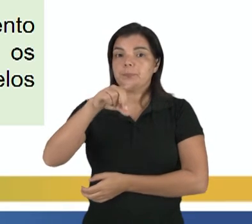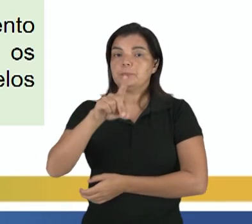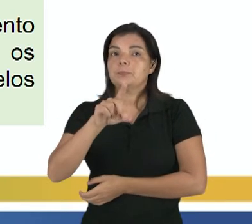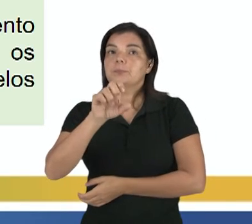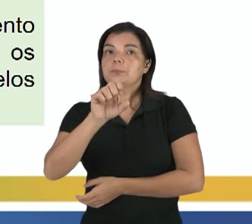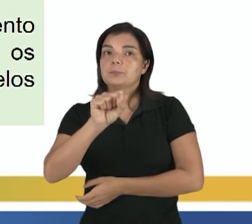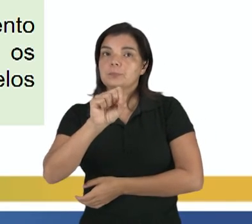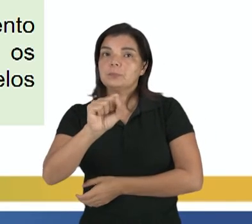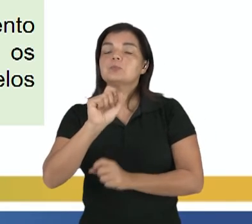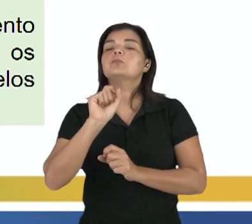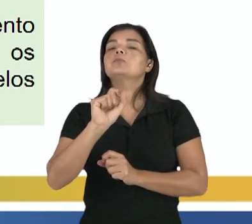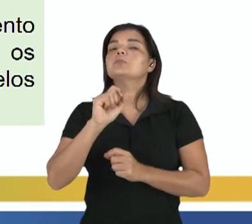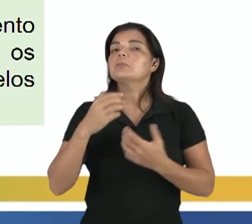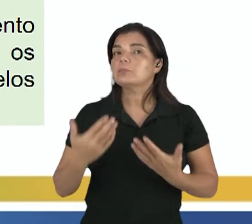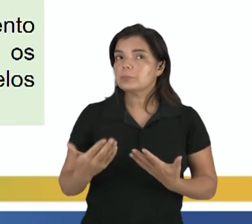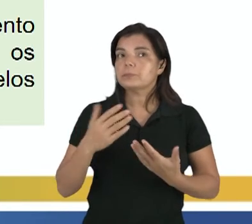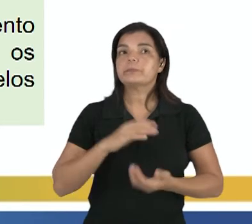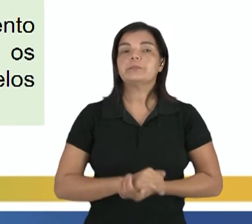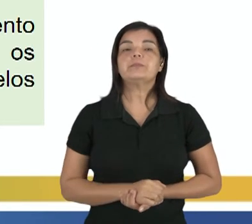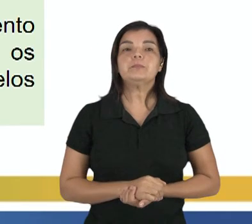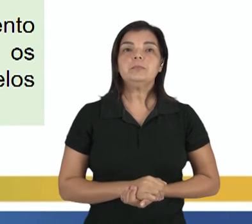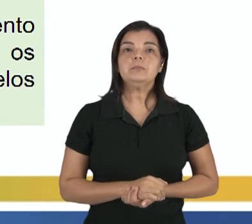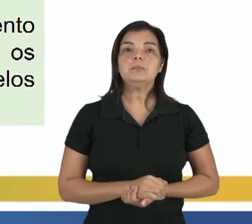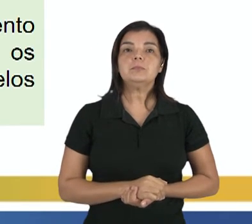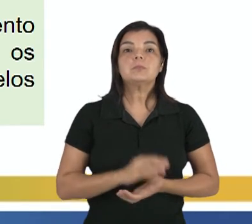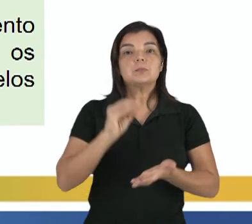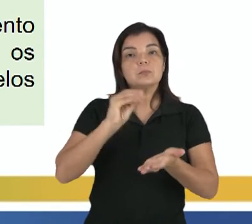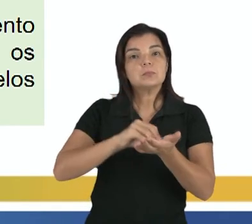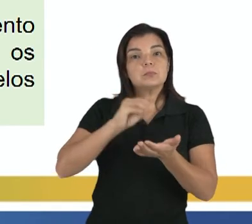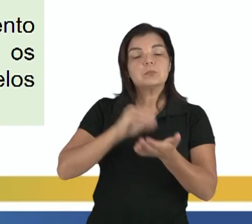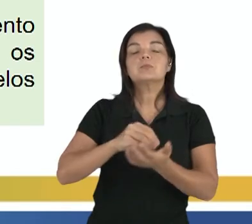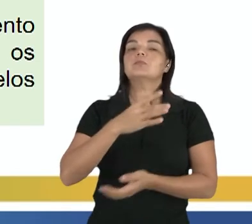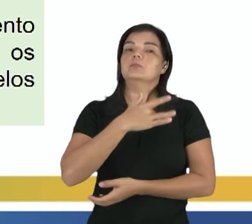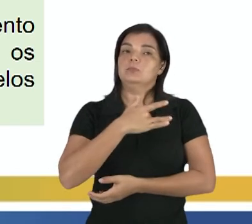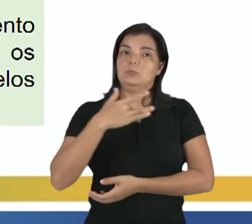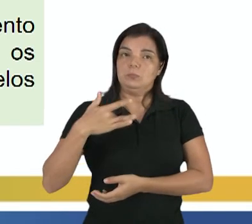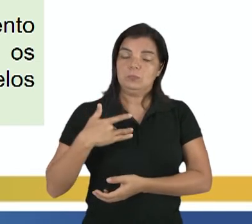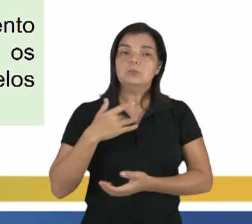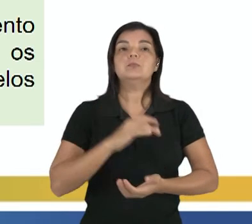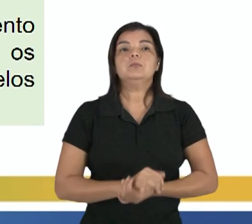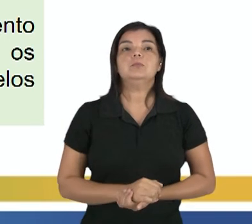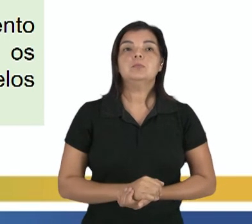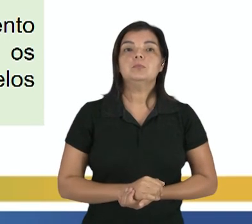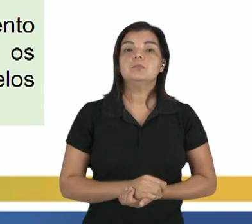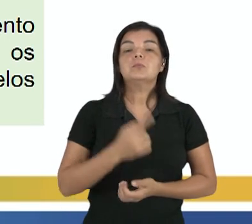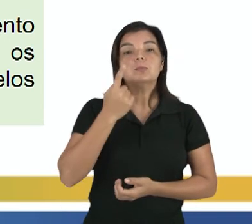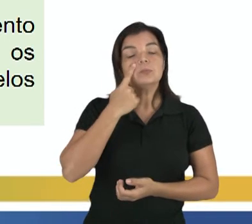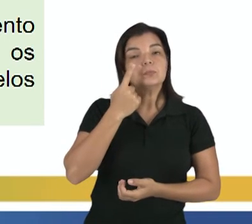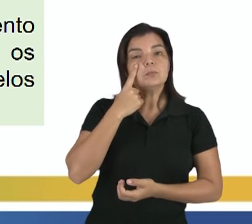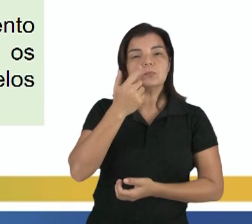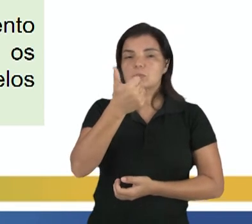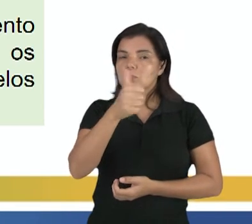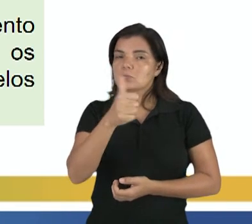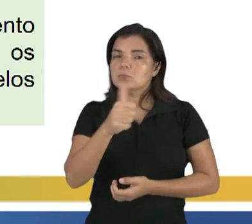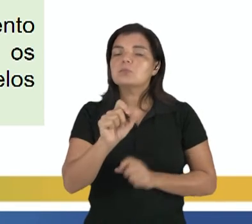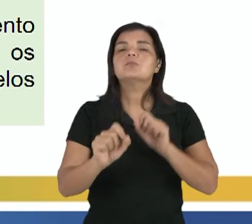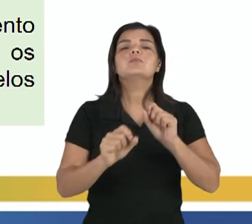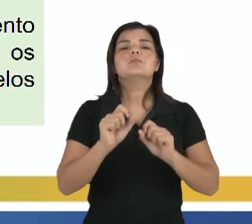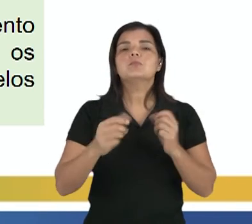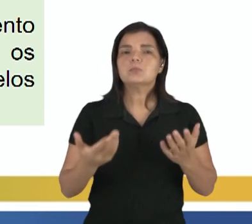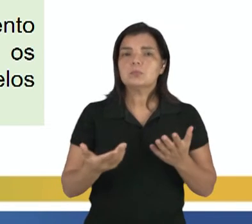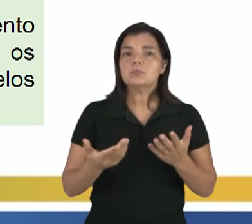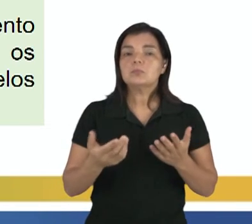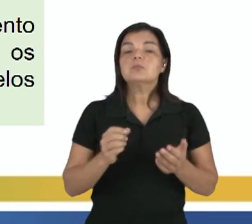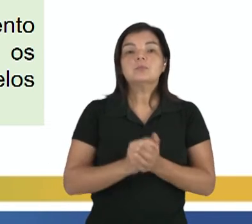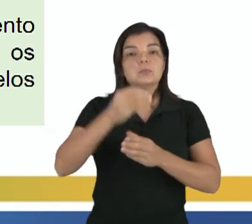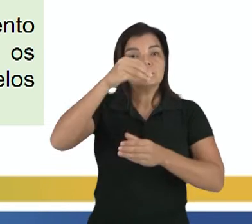saúde. O que causa, né, a ausência de saúde? Eles procuraram analisar o que causa, o